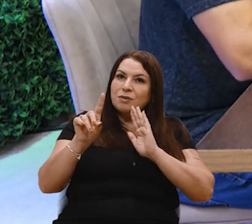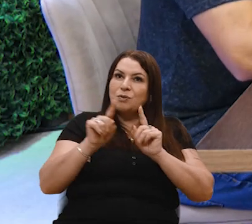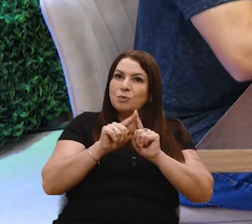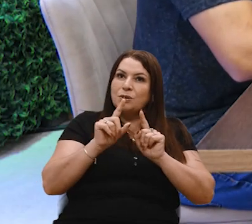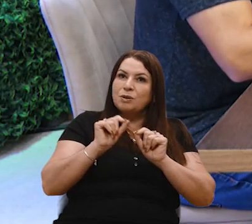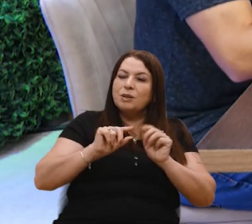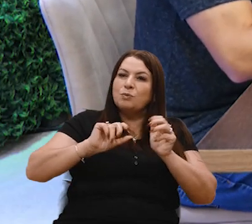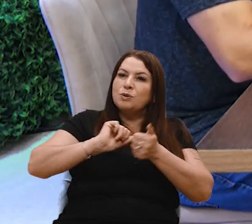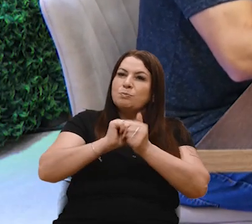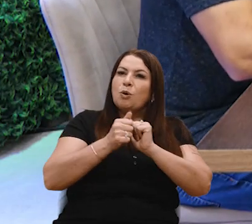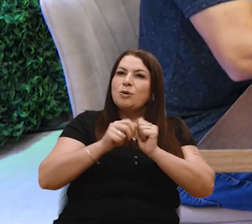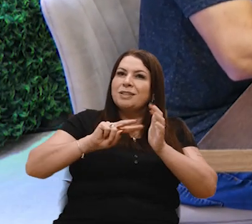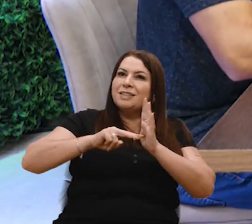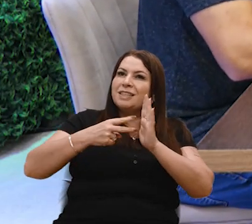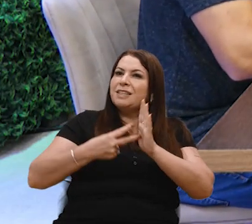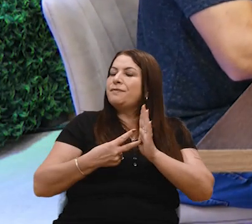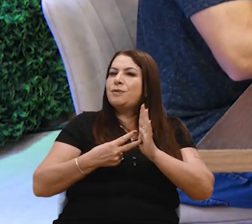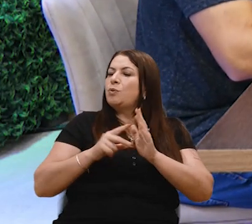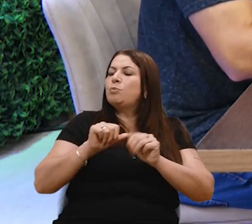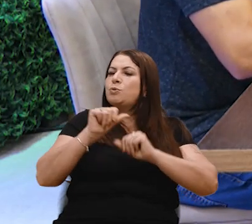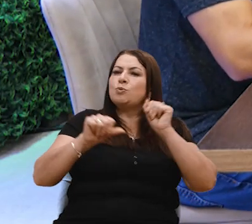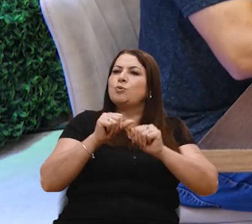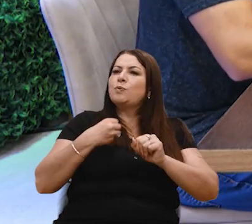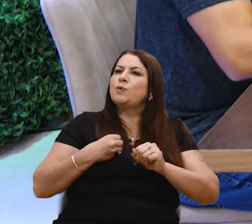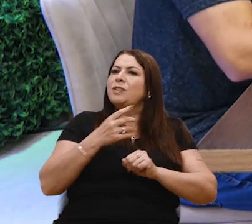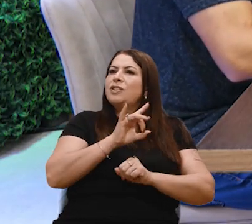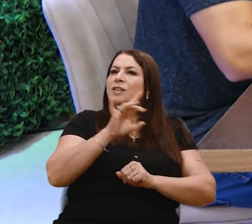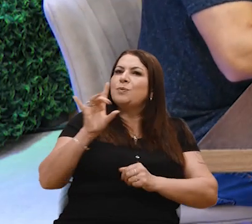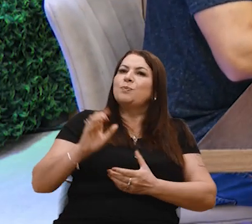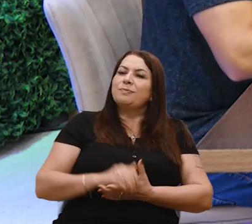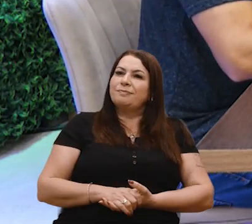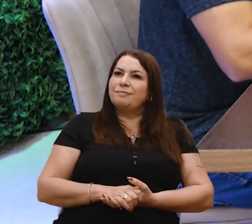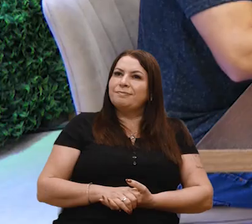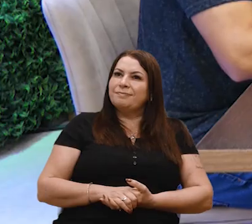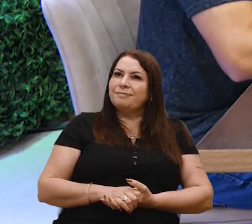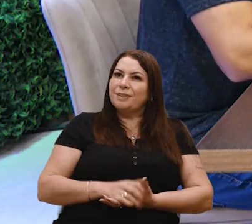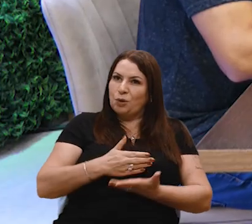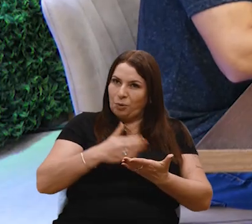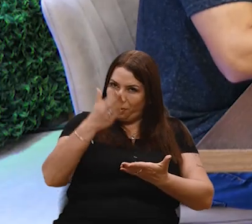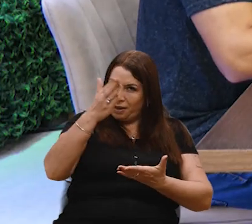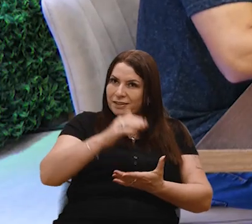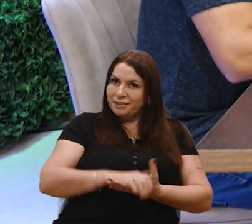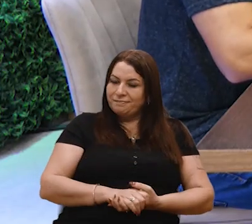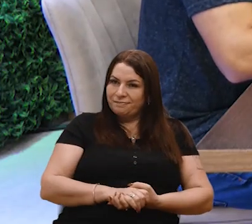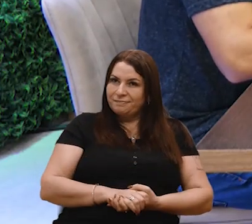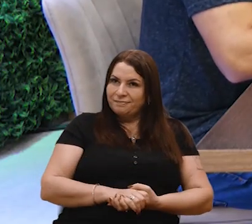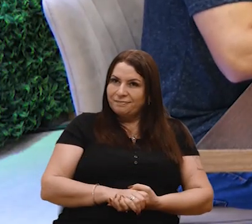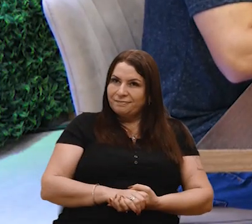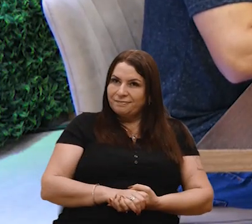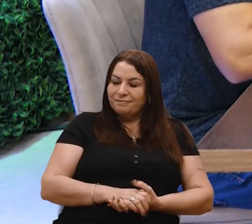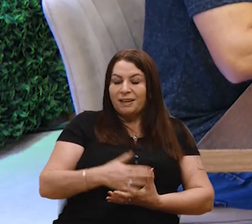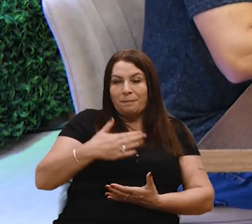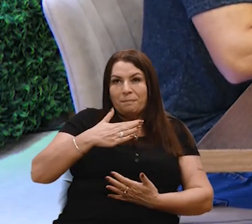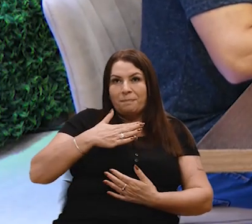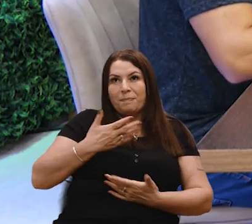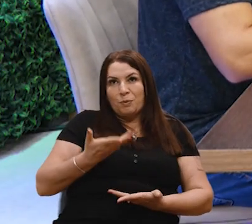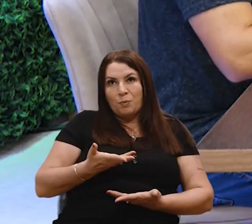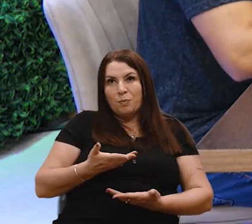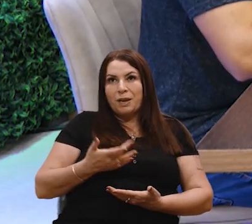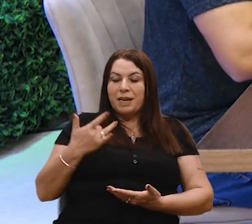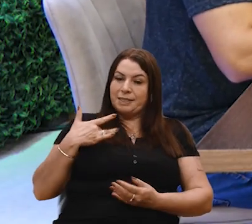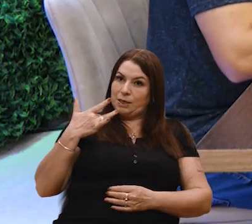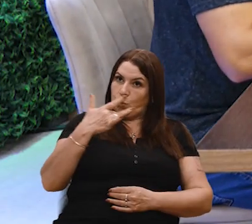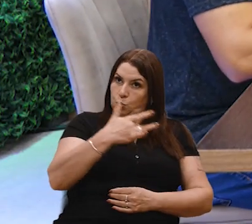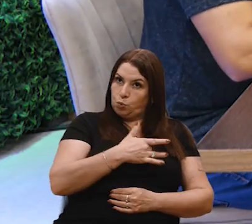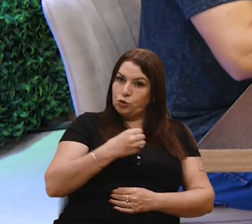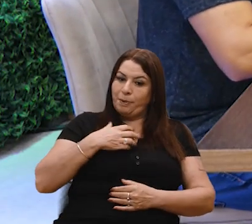para cada um. O que o esporte significa para vocês e como que isso mudou a vida de vocês? Acho que podem, primeiro Jéssica,